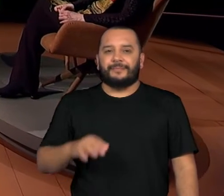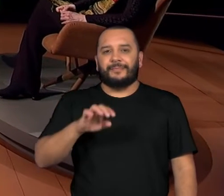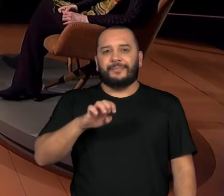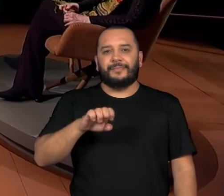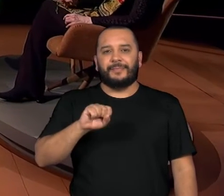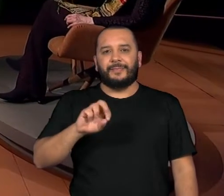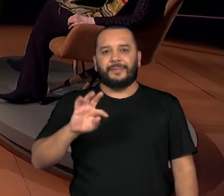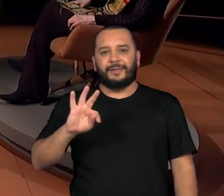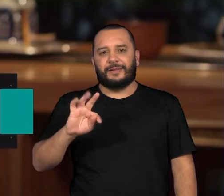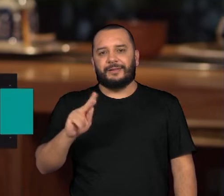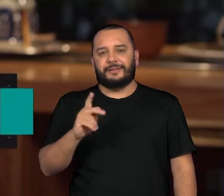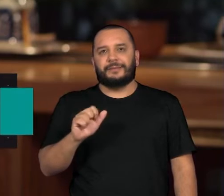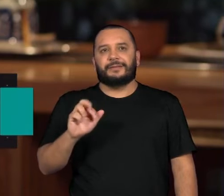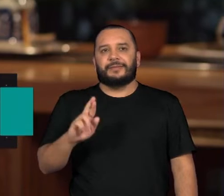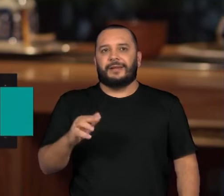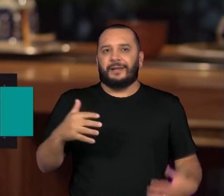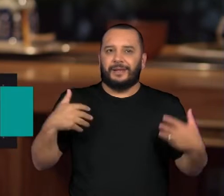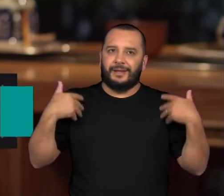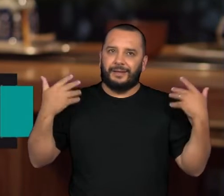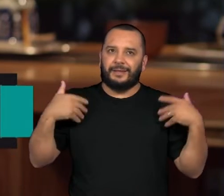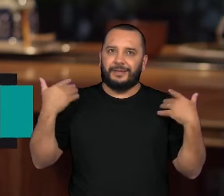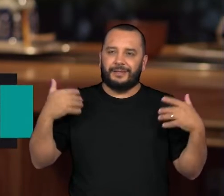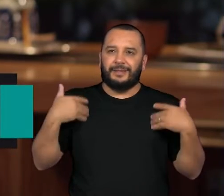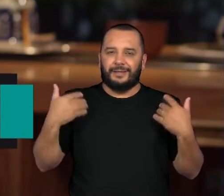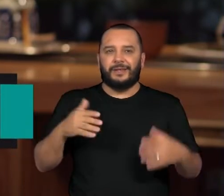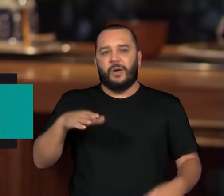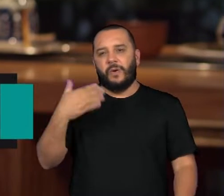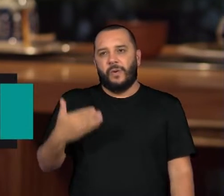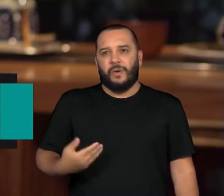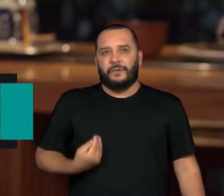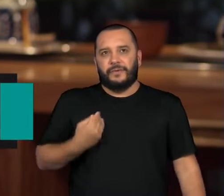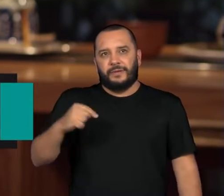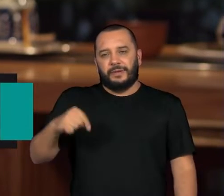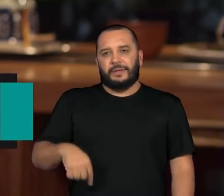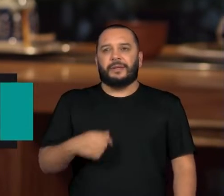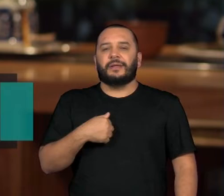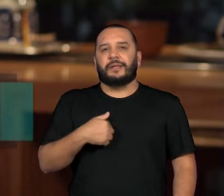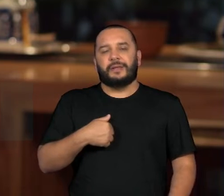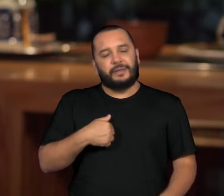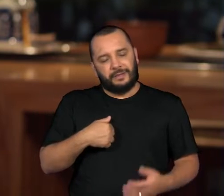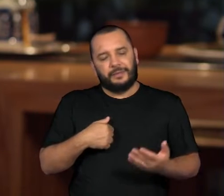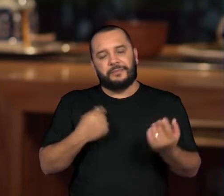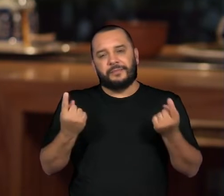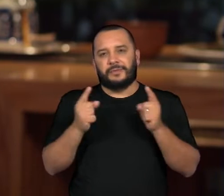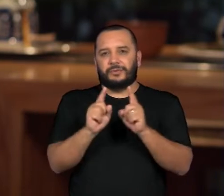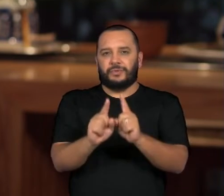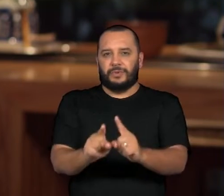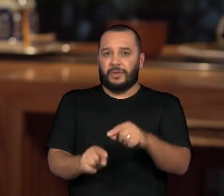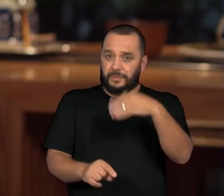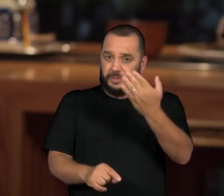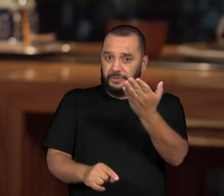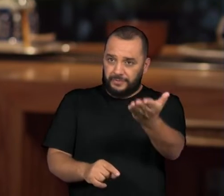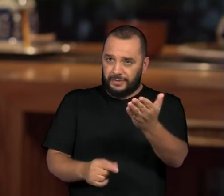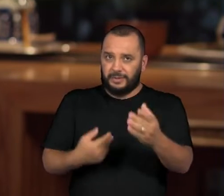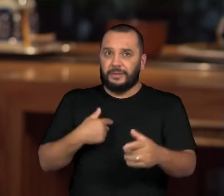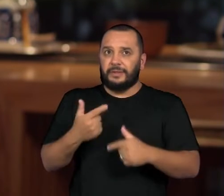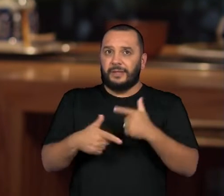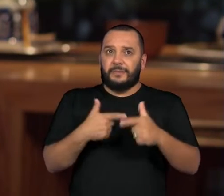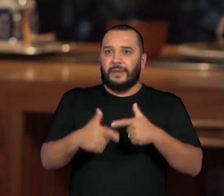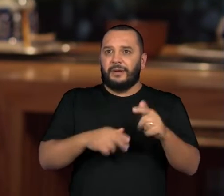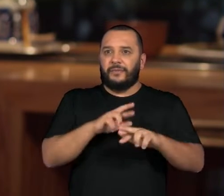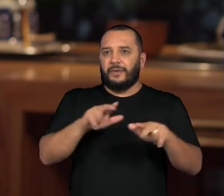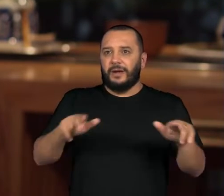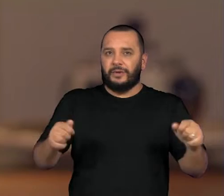que alegria e que honra poder estar aqui no Persona para te homenagear. Fizemos vários trabalhos, né? Foi